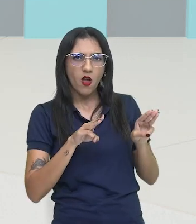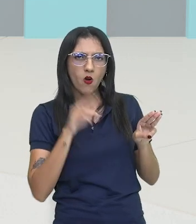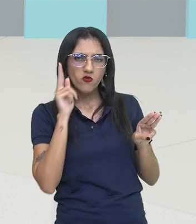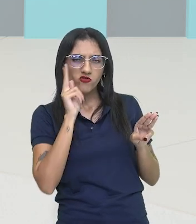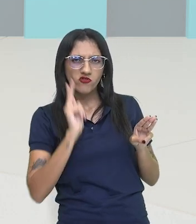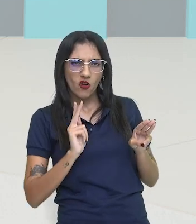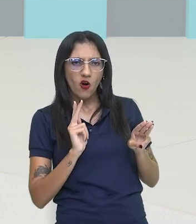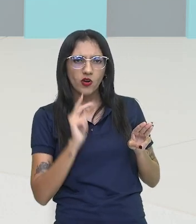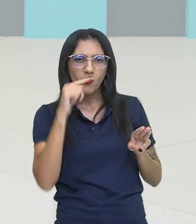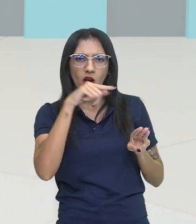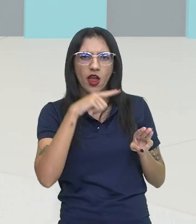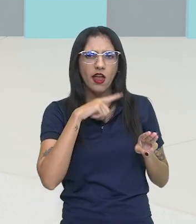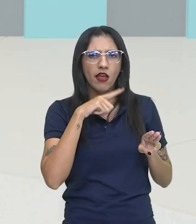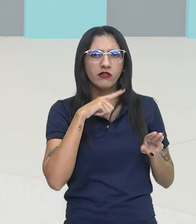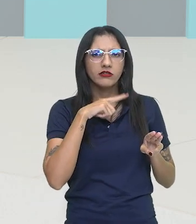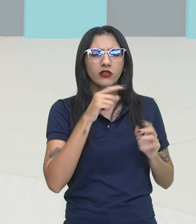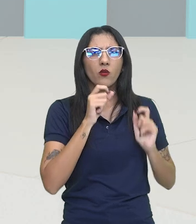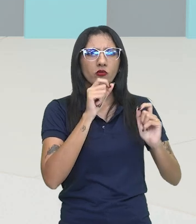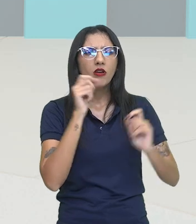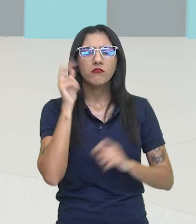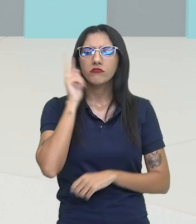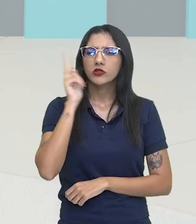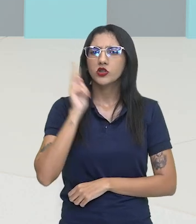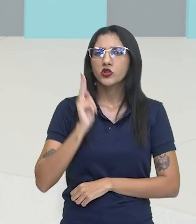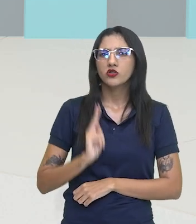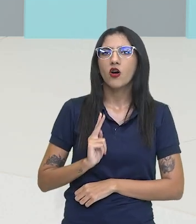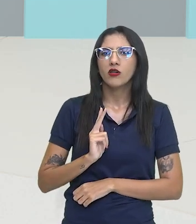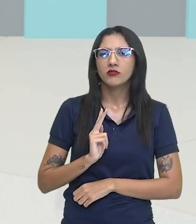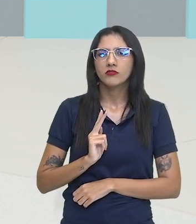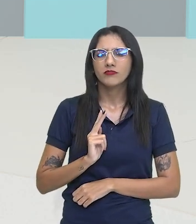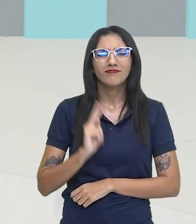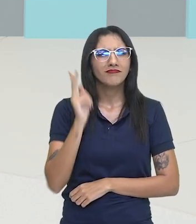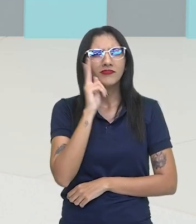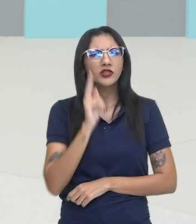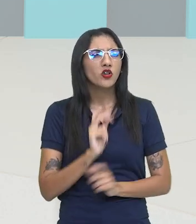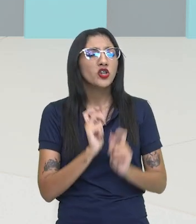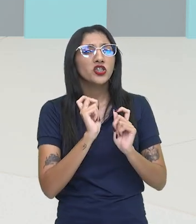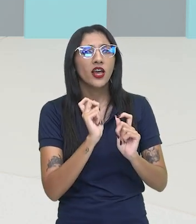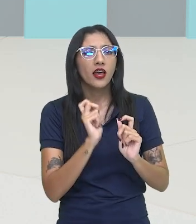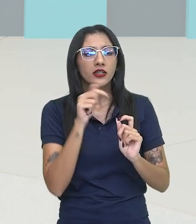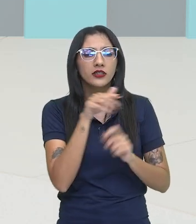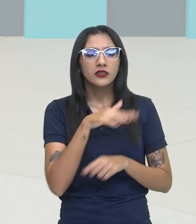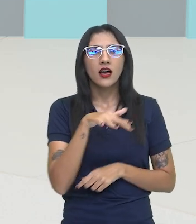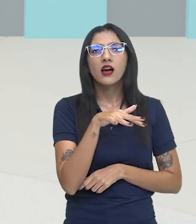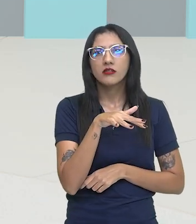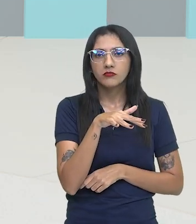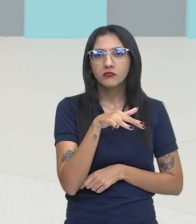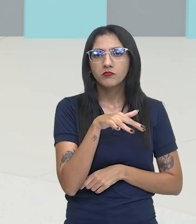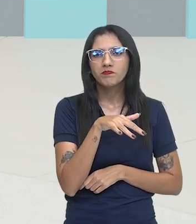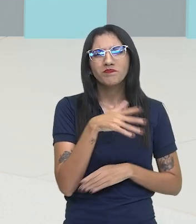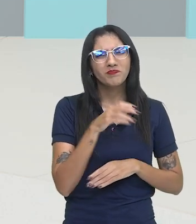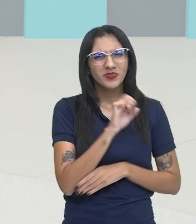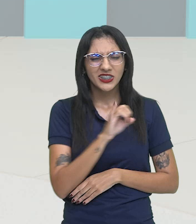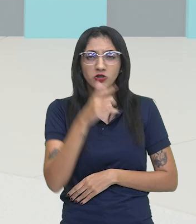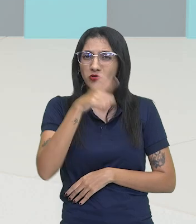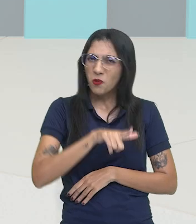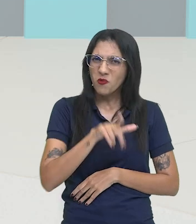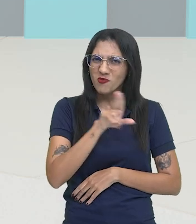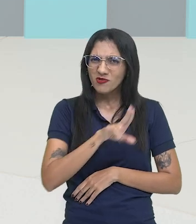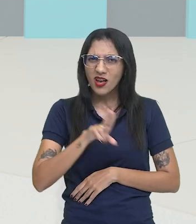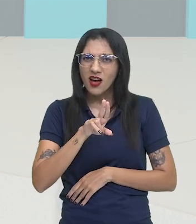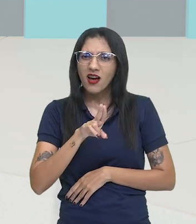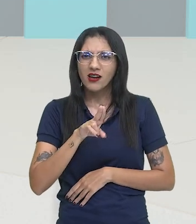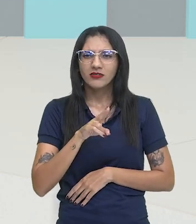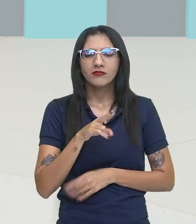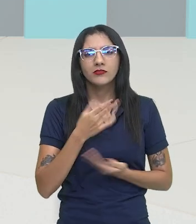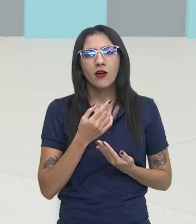conta a sua história. História de quem? Do Museu Histórico. Então, veja, se eu repetisse, ficaria muito estranho. Já